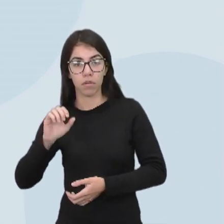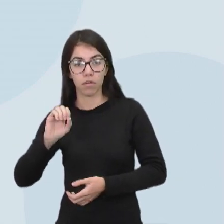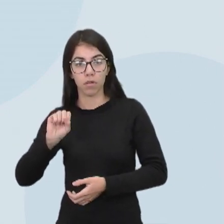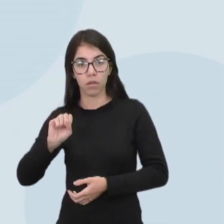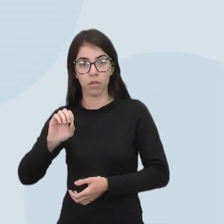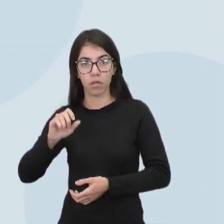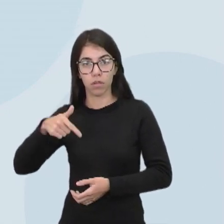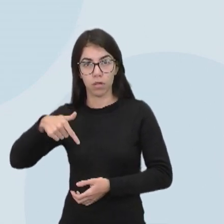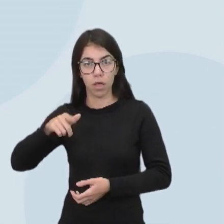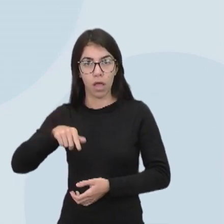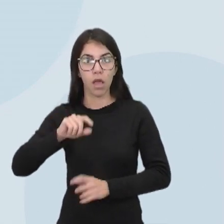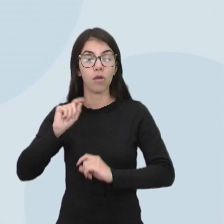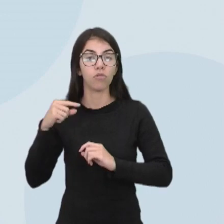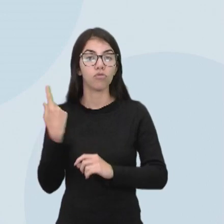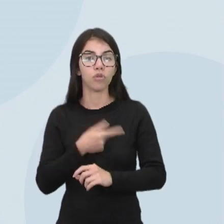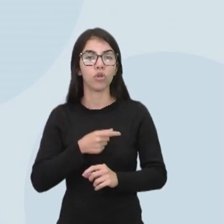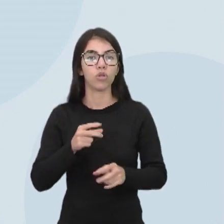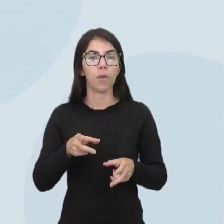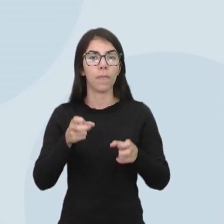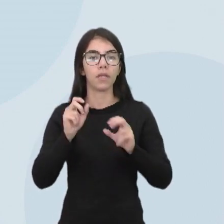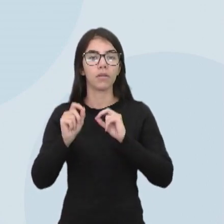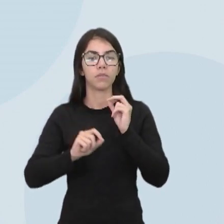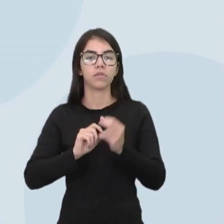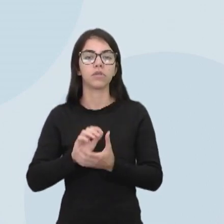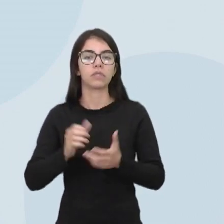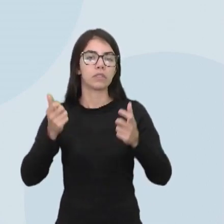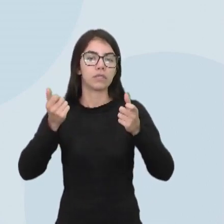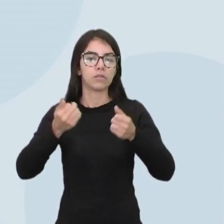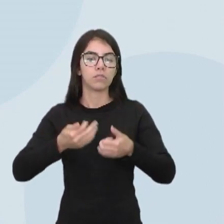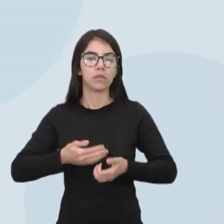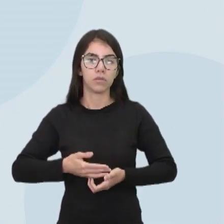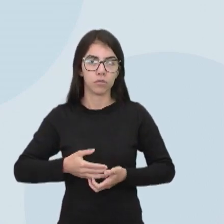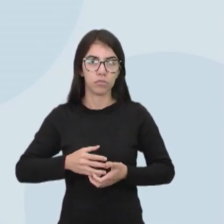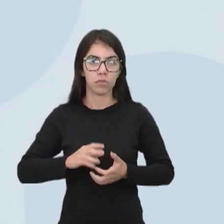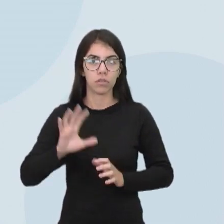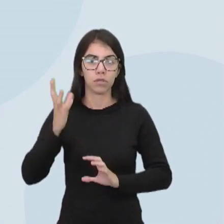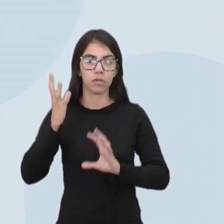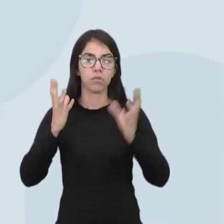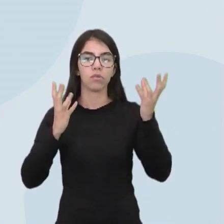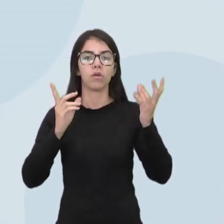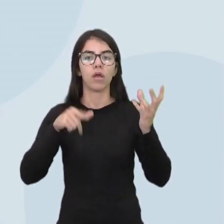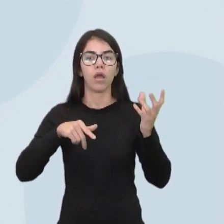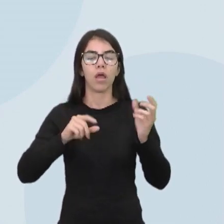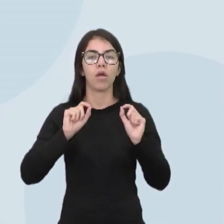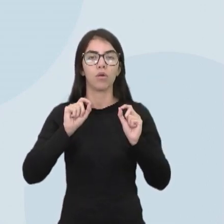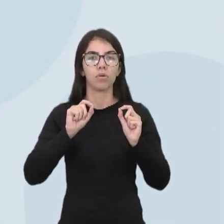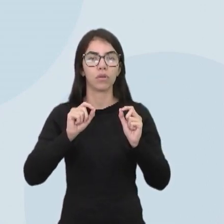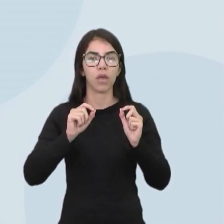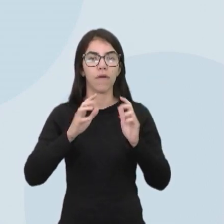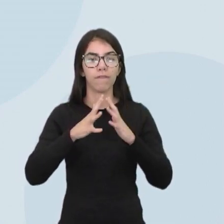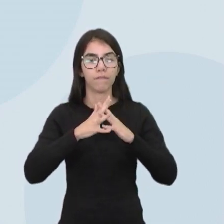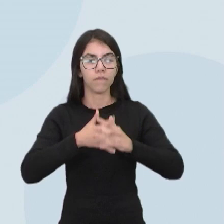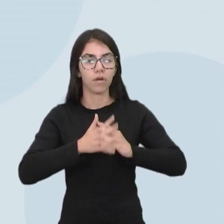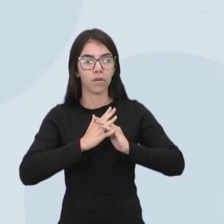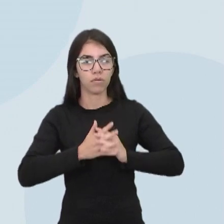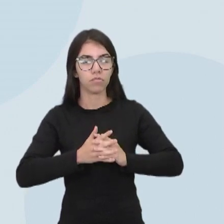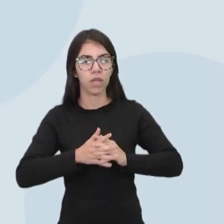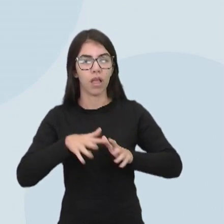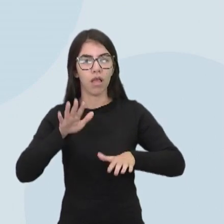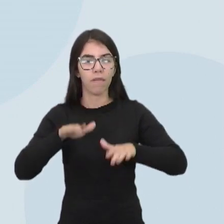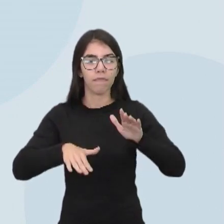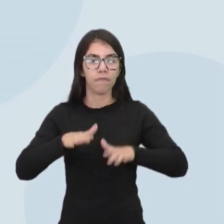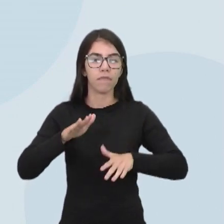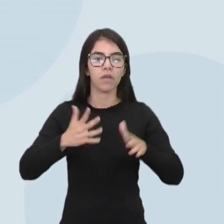EMIFCHS07, aonde identificamos e explicamos situações em que ocorram conflitos, desequilíbrios